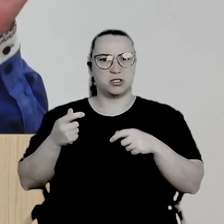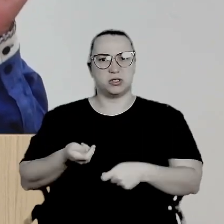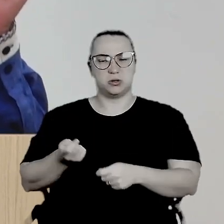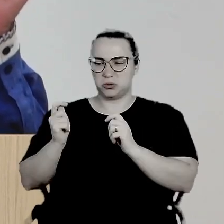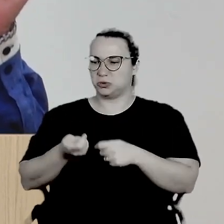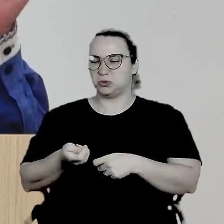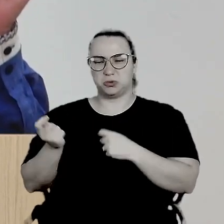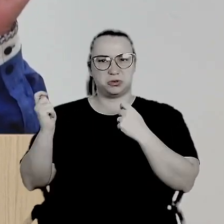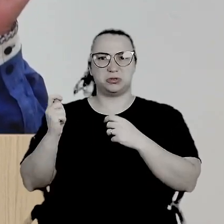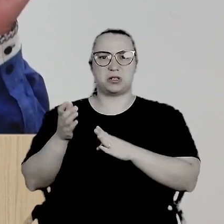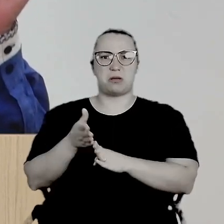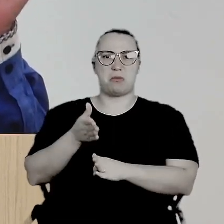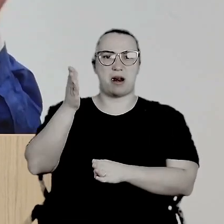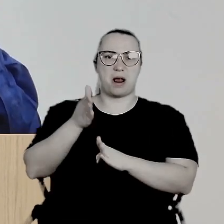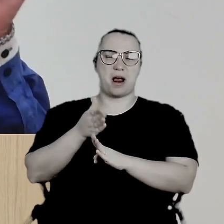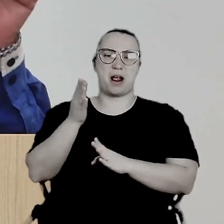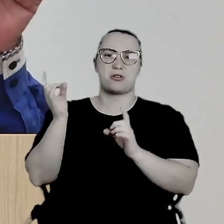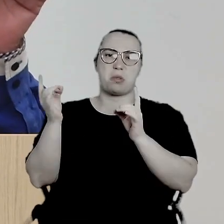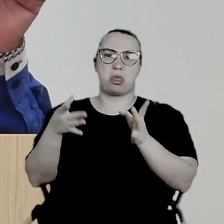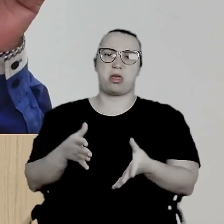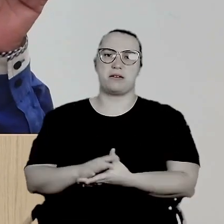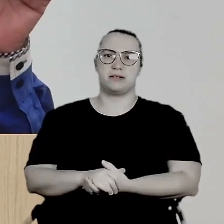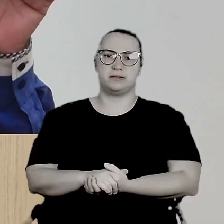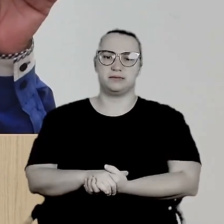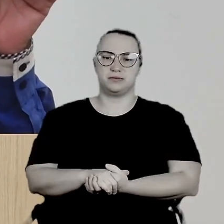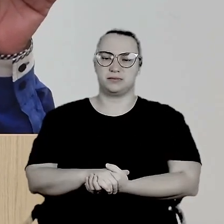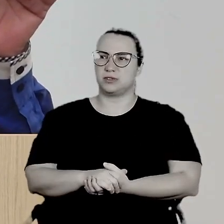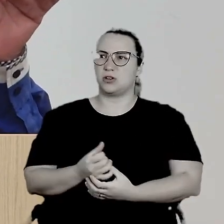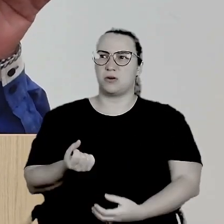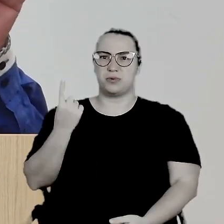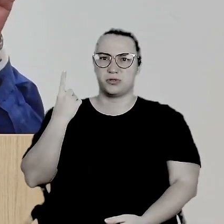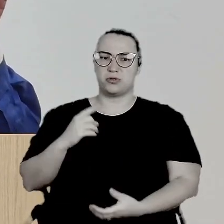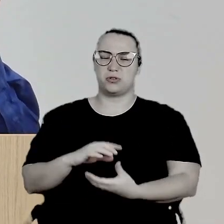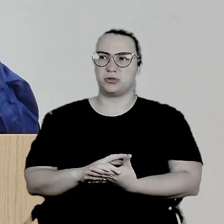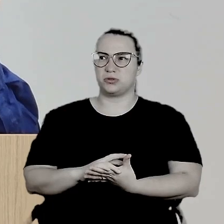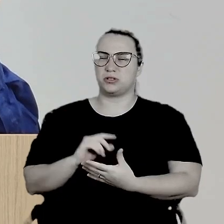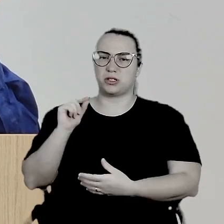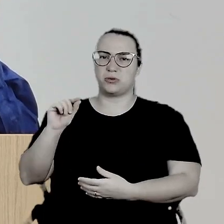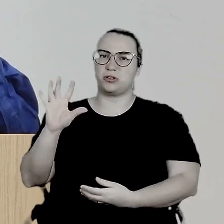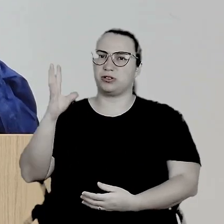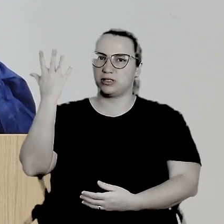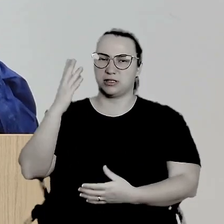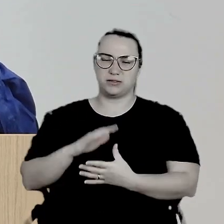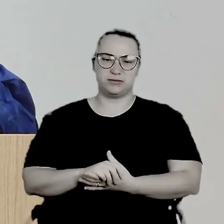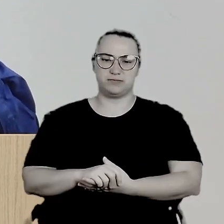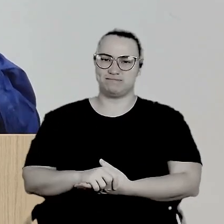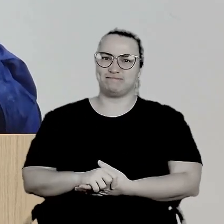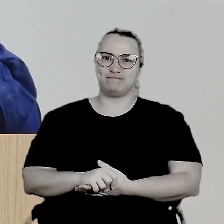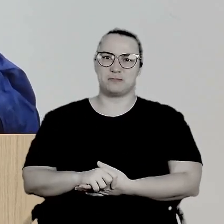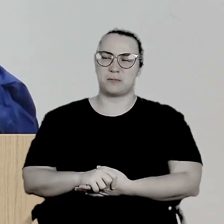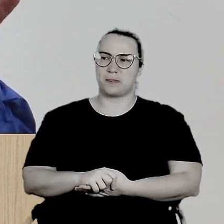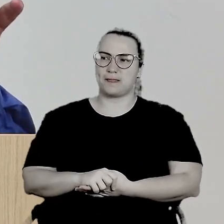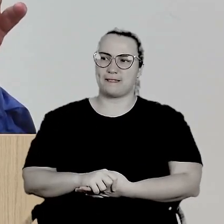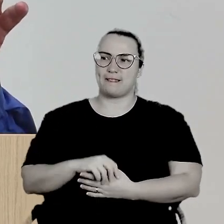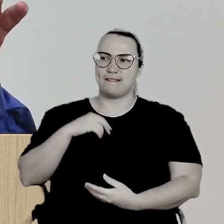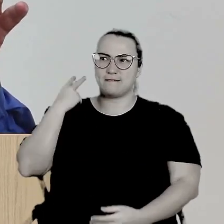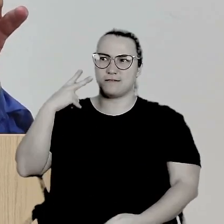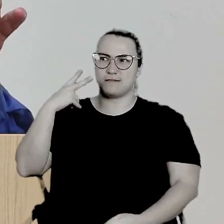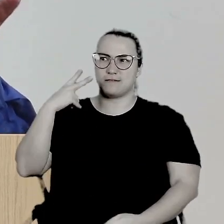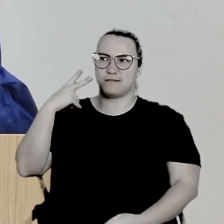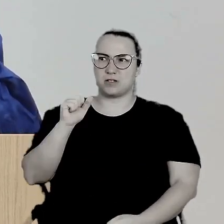paredes. Um absurdo o que está acontecendo lá. Como falou o vereador Sandro, isso é coisa do Ministério